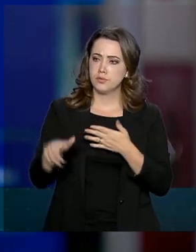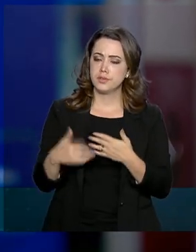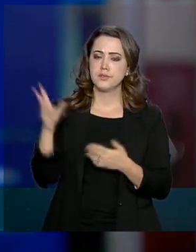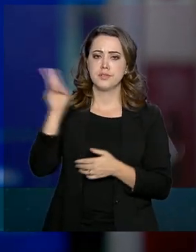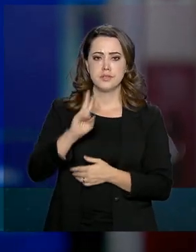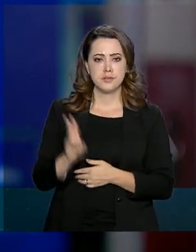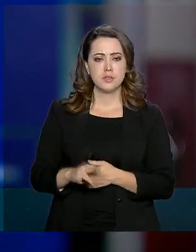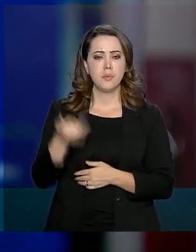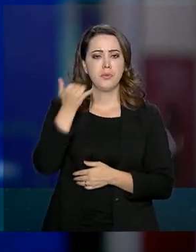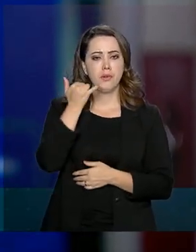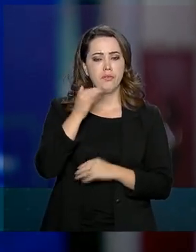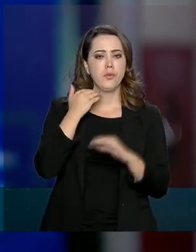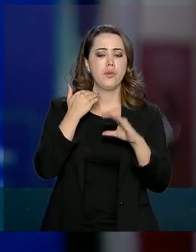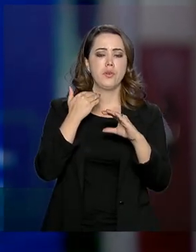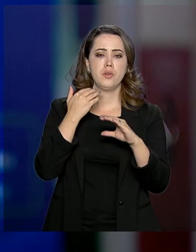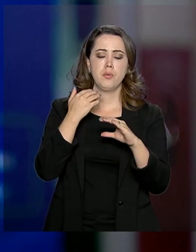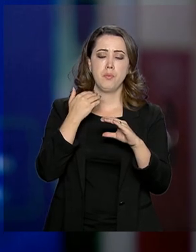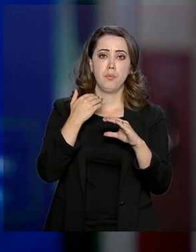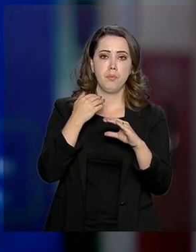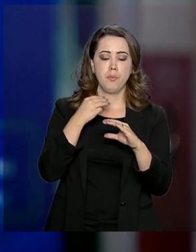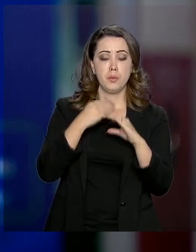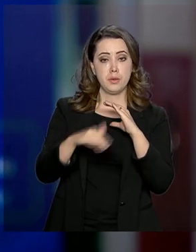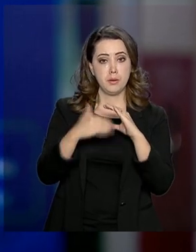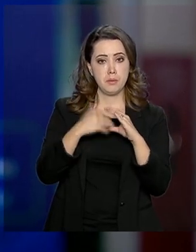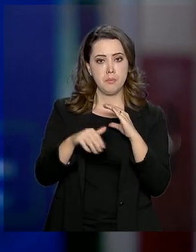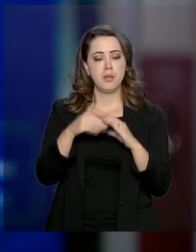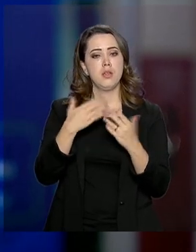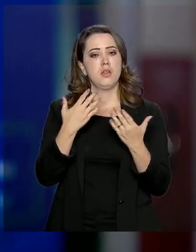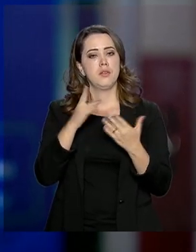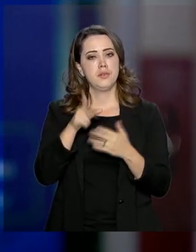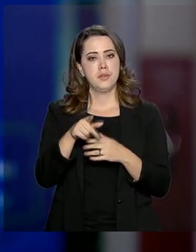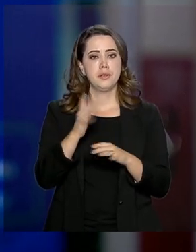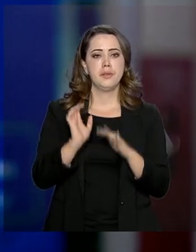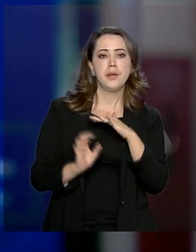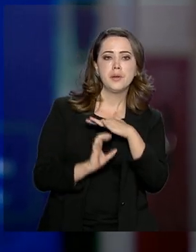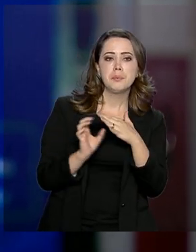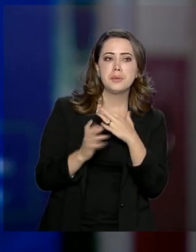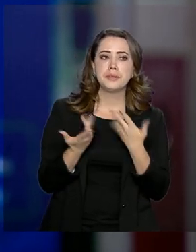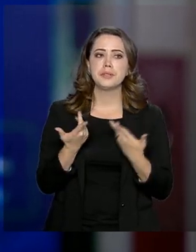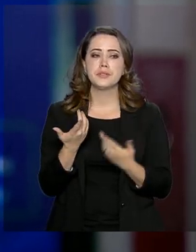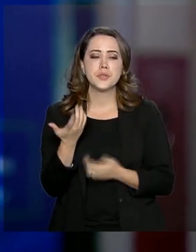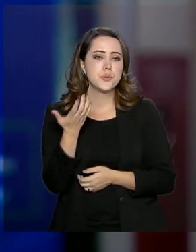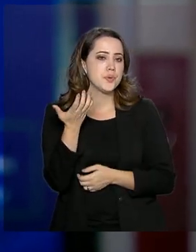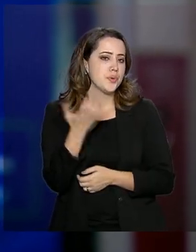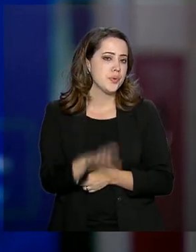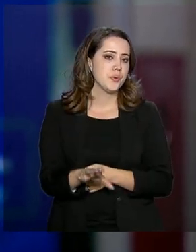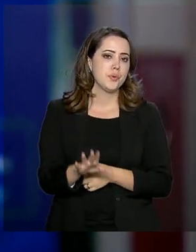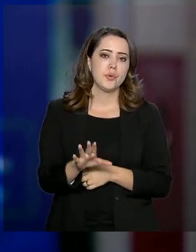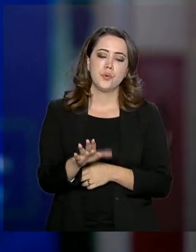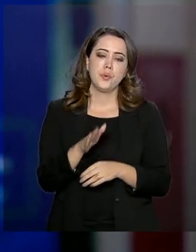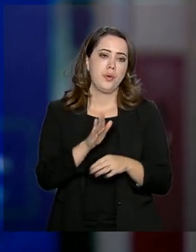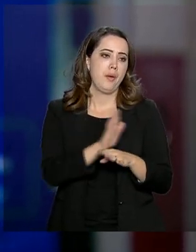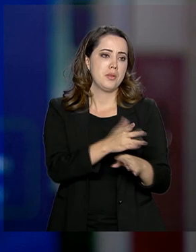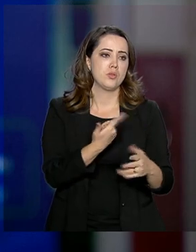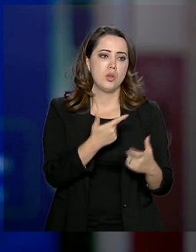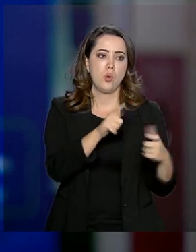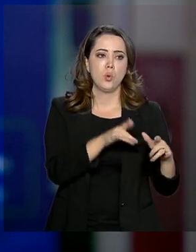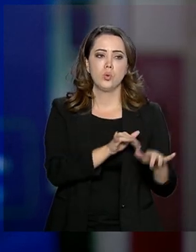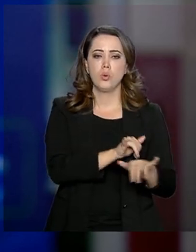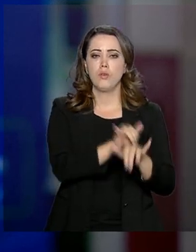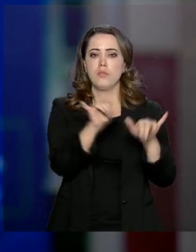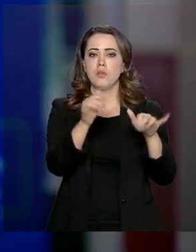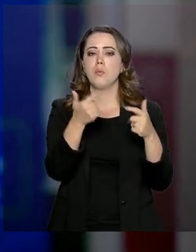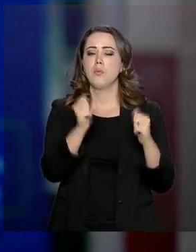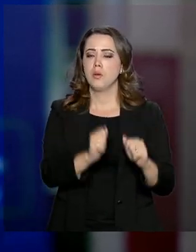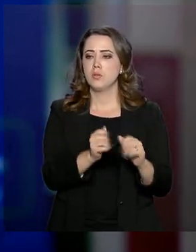vezes, por telefone, por e-mail, e a empresa está se esquivando de tentar resolver meu problema, tentar me alocar num outro voo para que eu possa